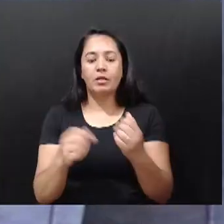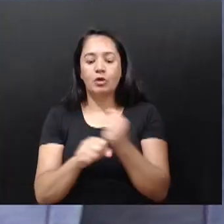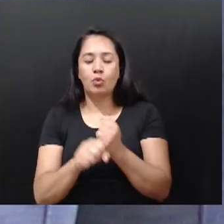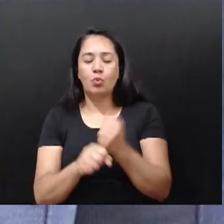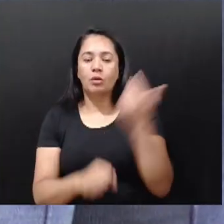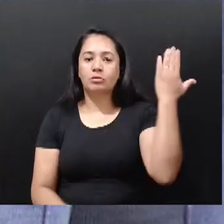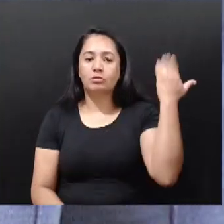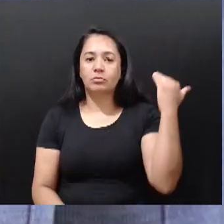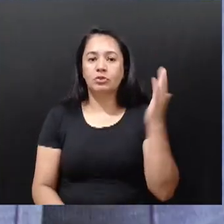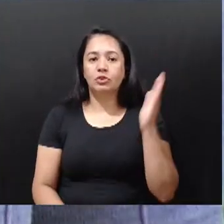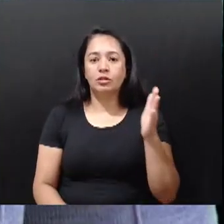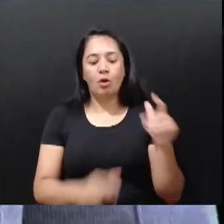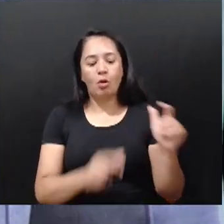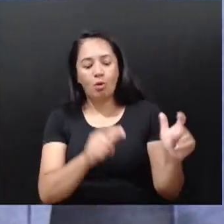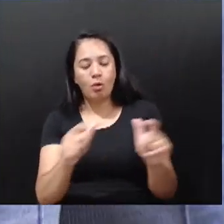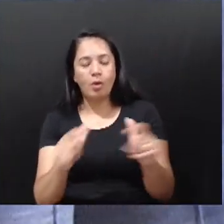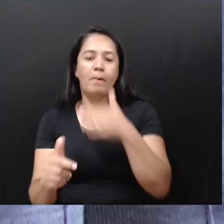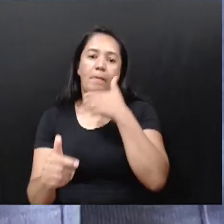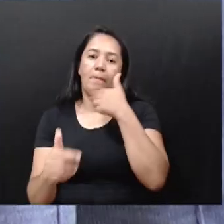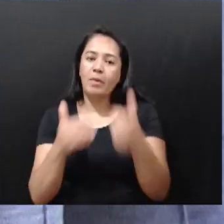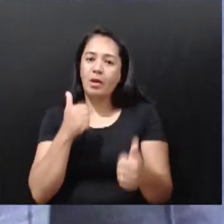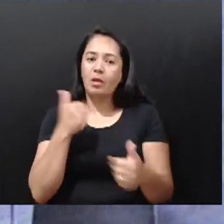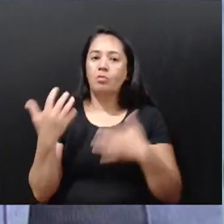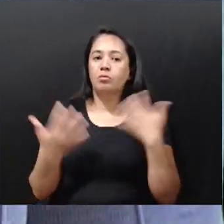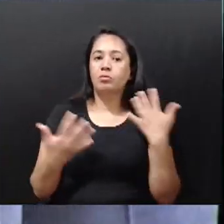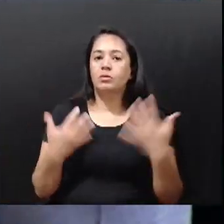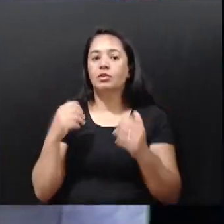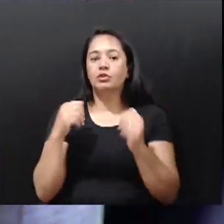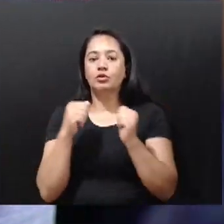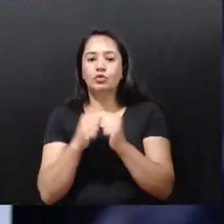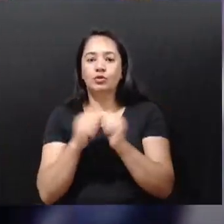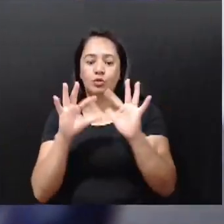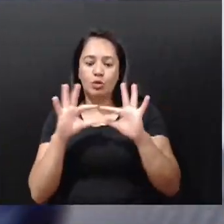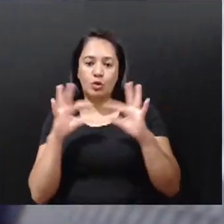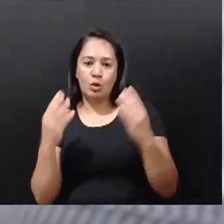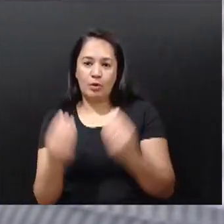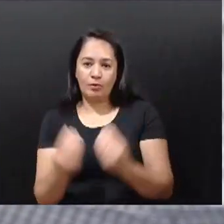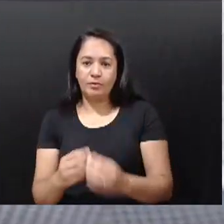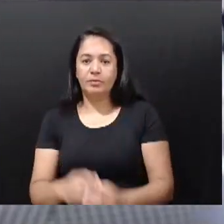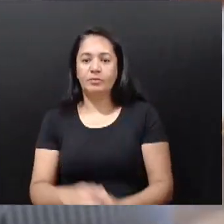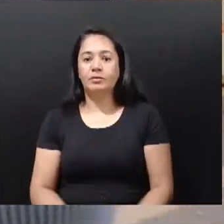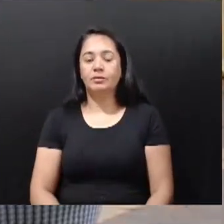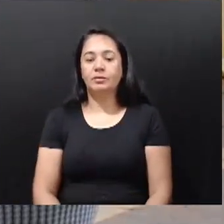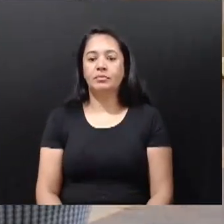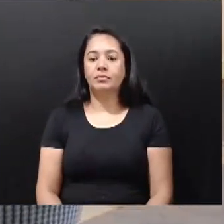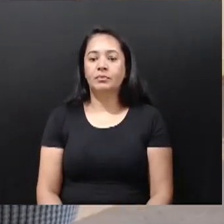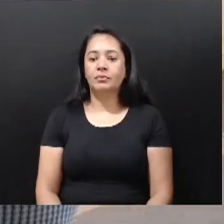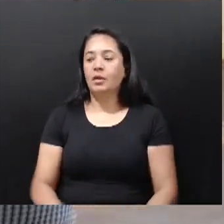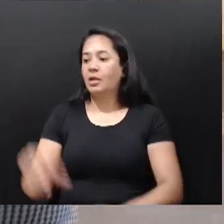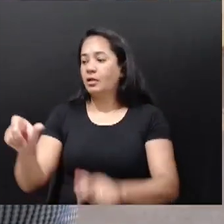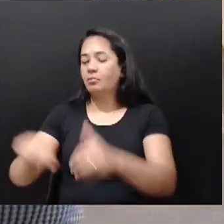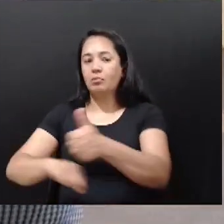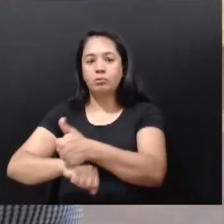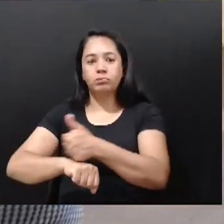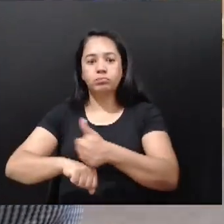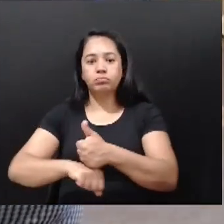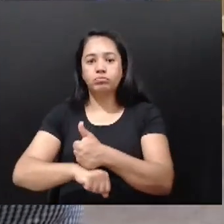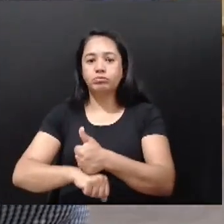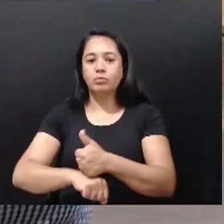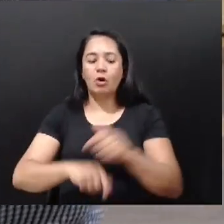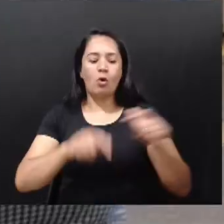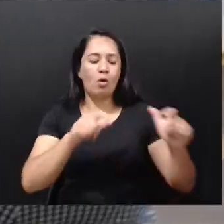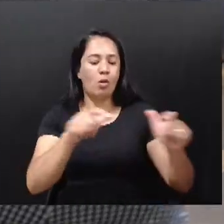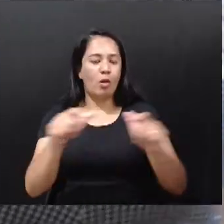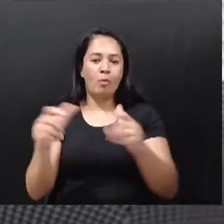ambiente agradável, de passeio com a família, de passeio com o pet. Para os profissionais, aqui a gente tem uma excelente localização, quer dizer, do lado da